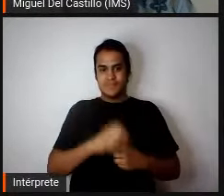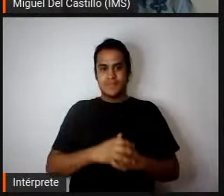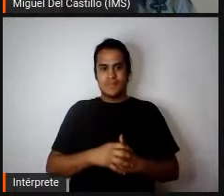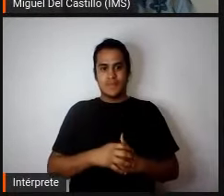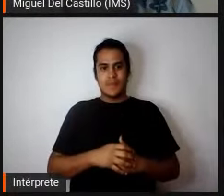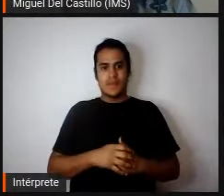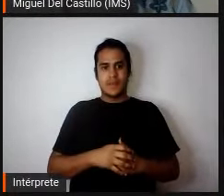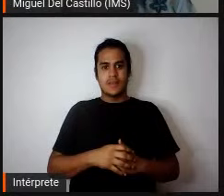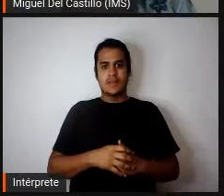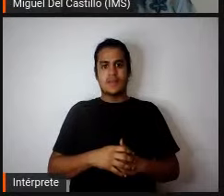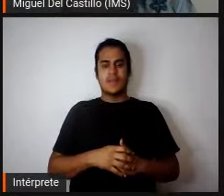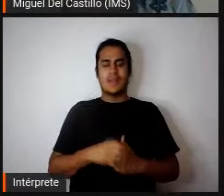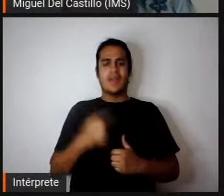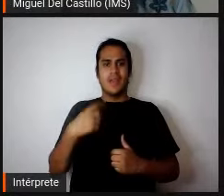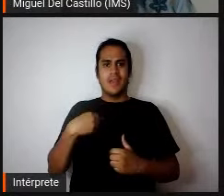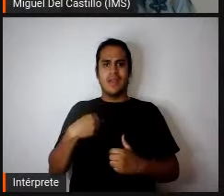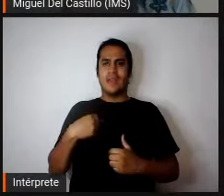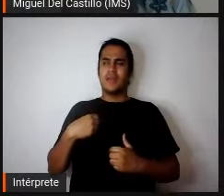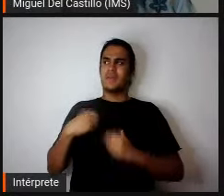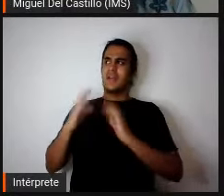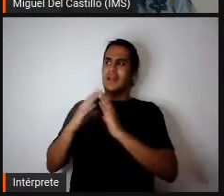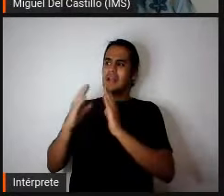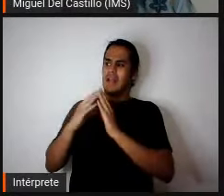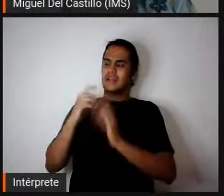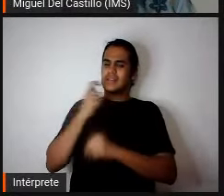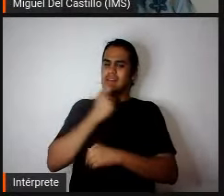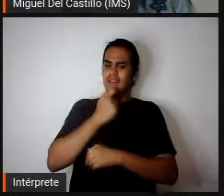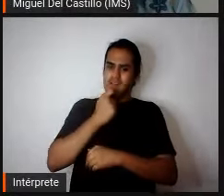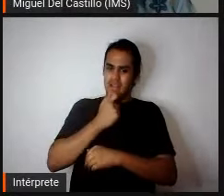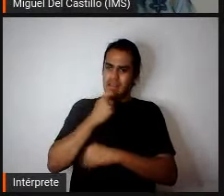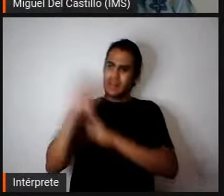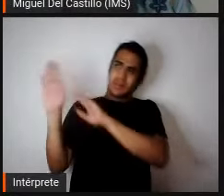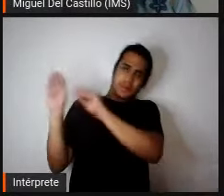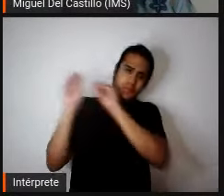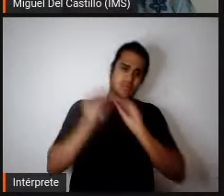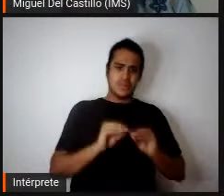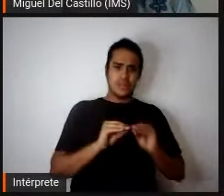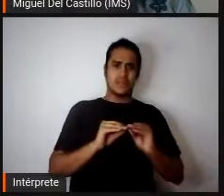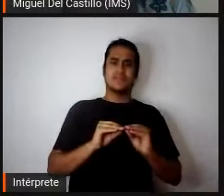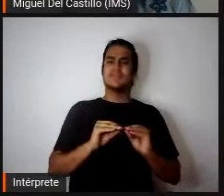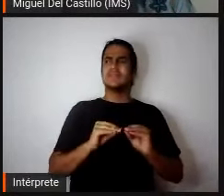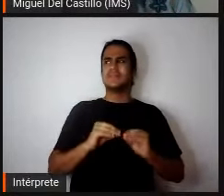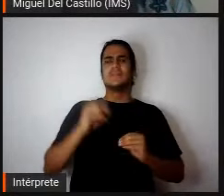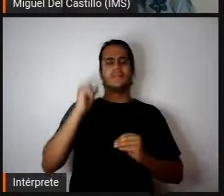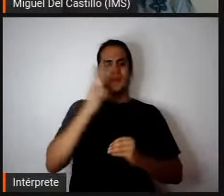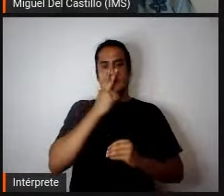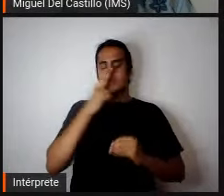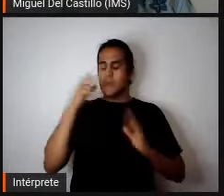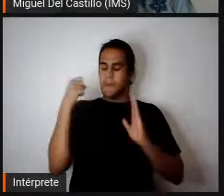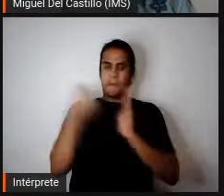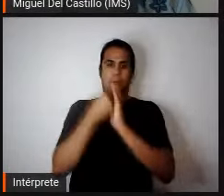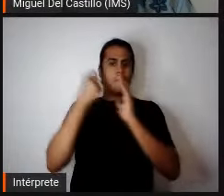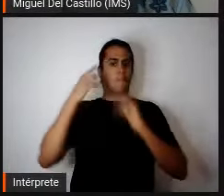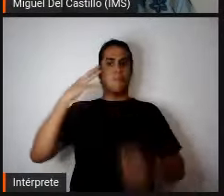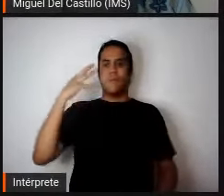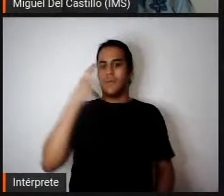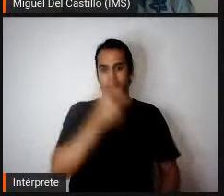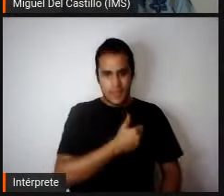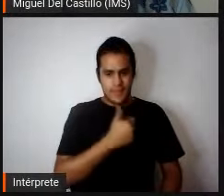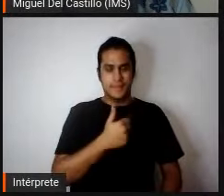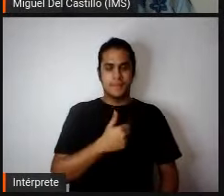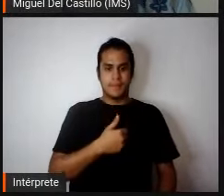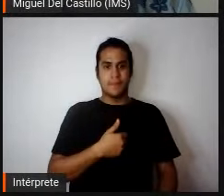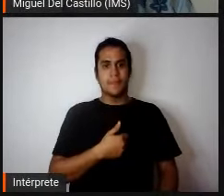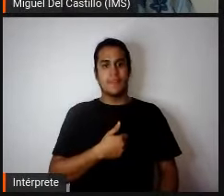da Inglaterra, foi assim um golpe muito, muito belo. E aí pude